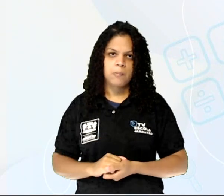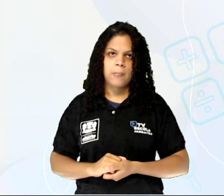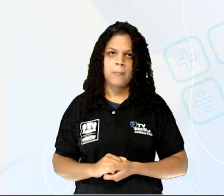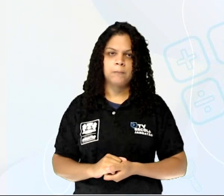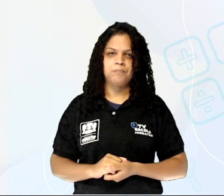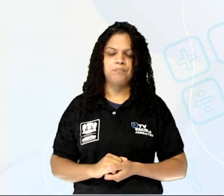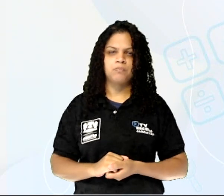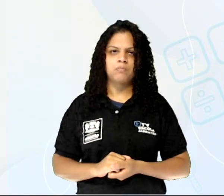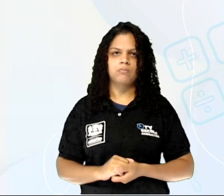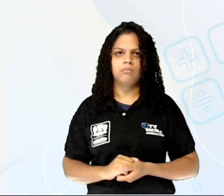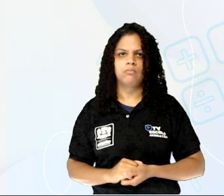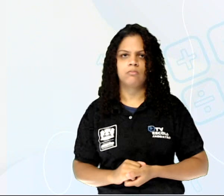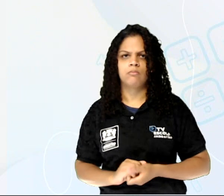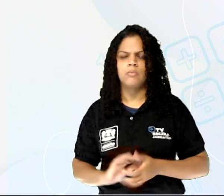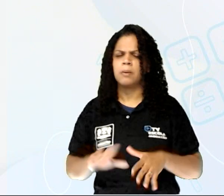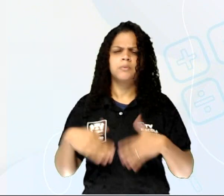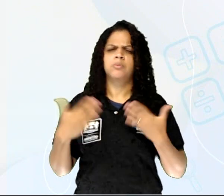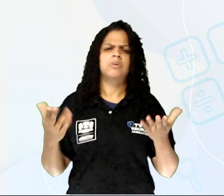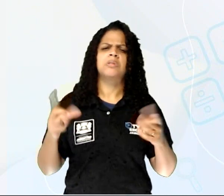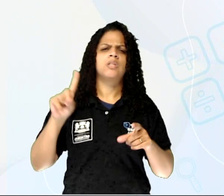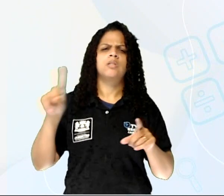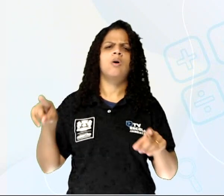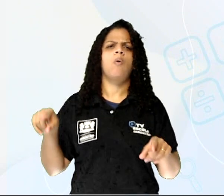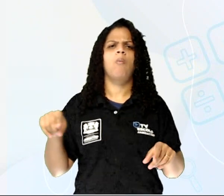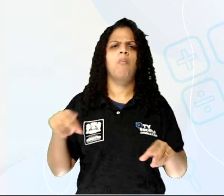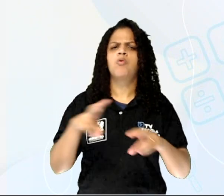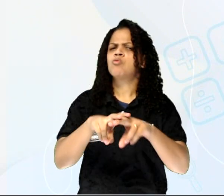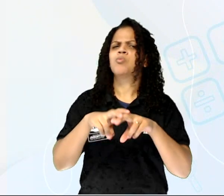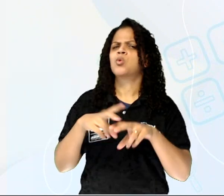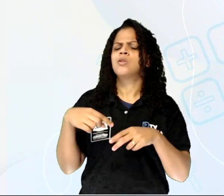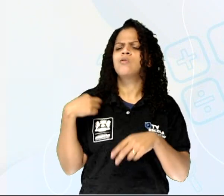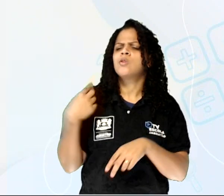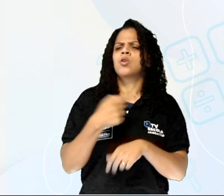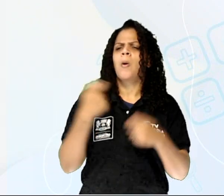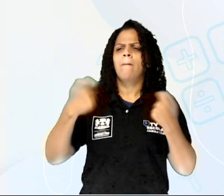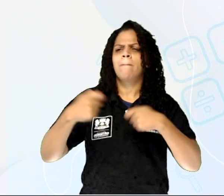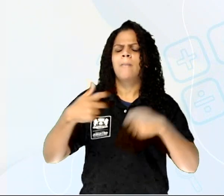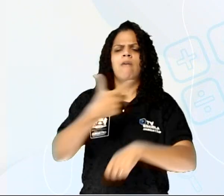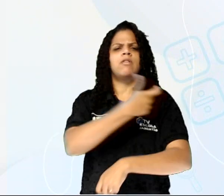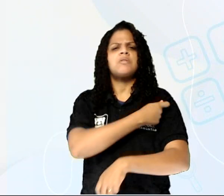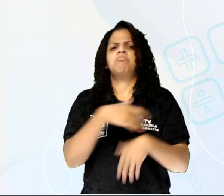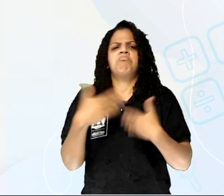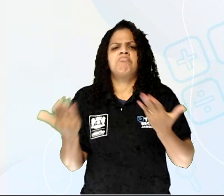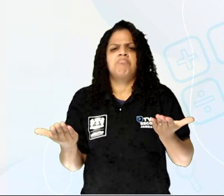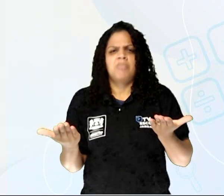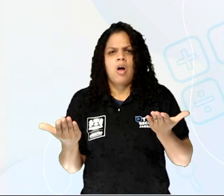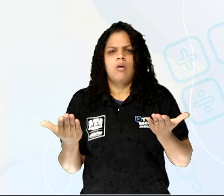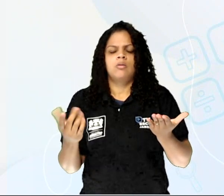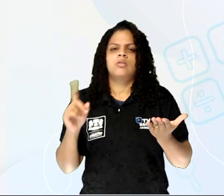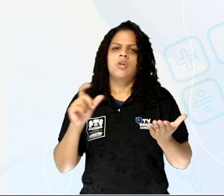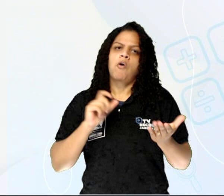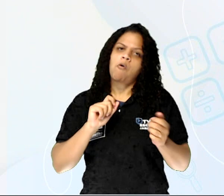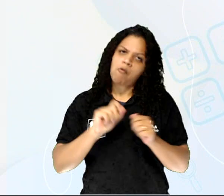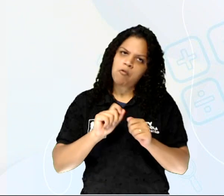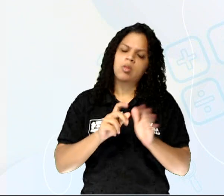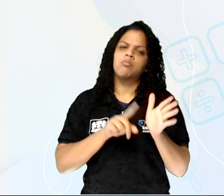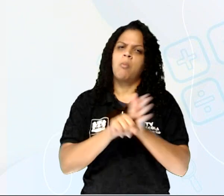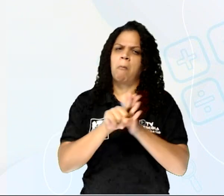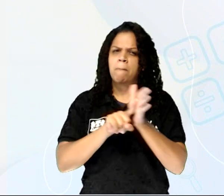Mas aí, quais seriam os motivos para não vacinar? Foi feita essa pesquisa e a gente tem